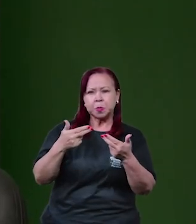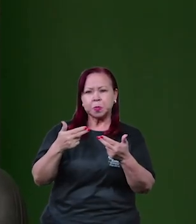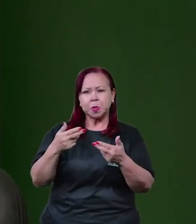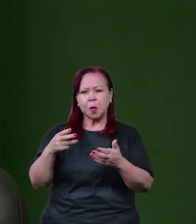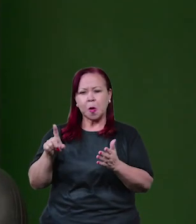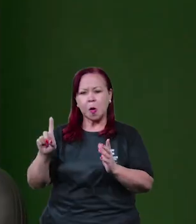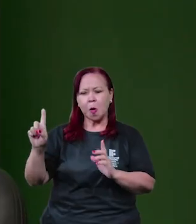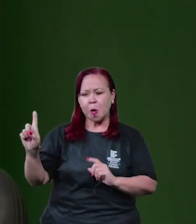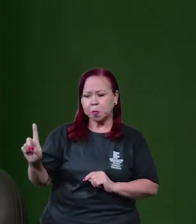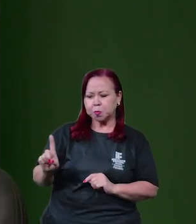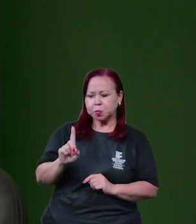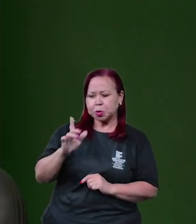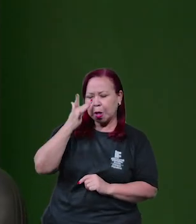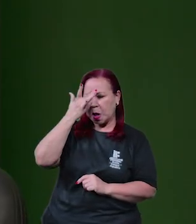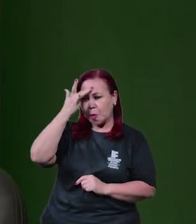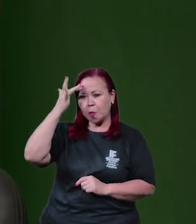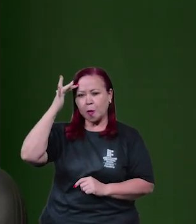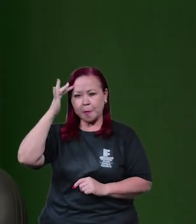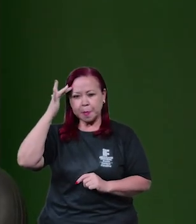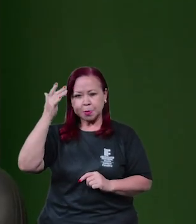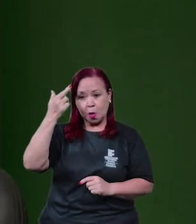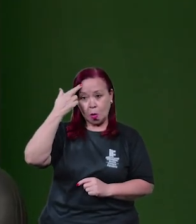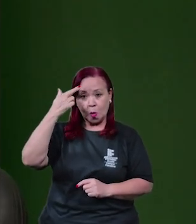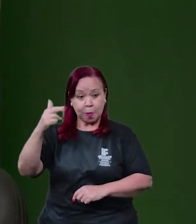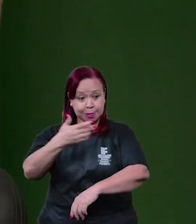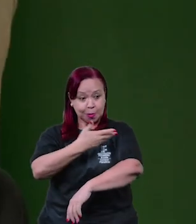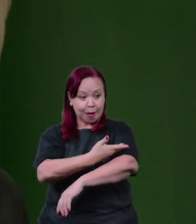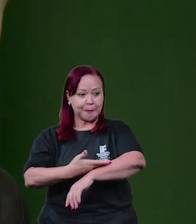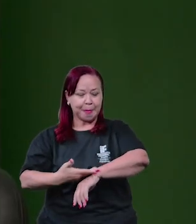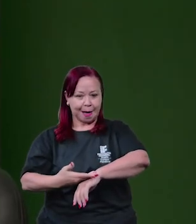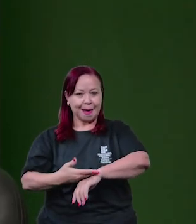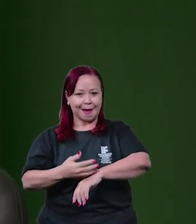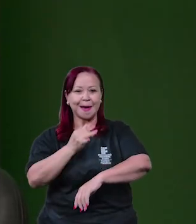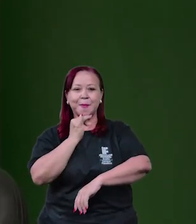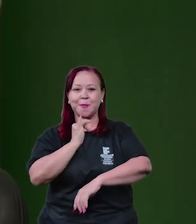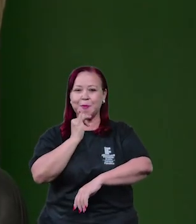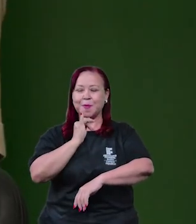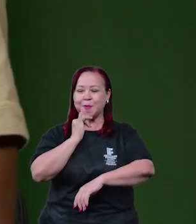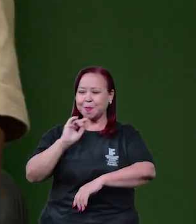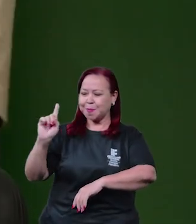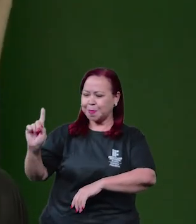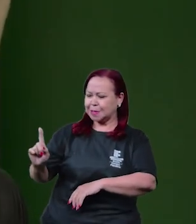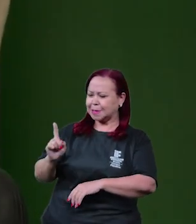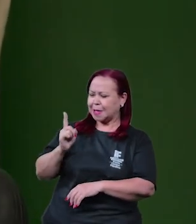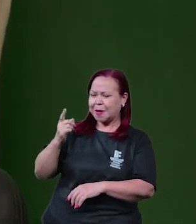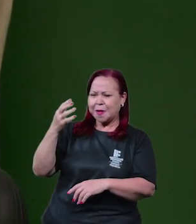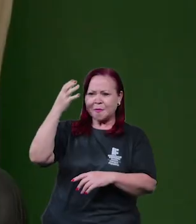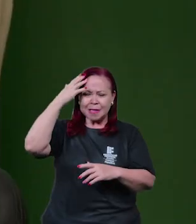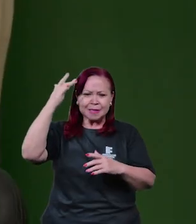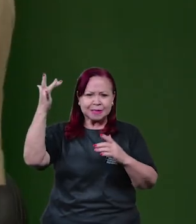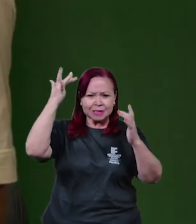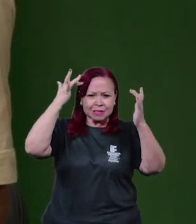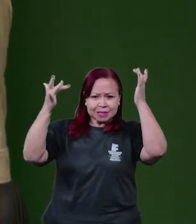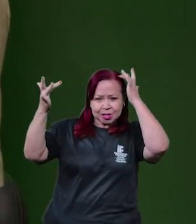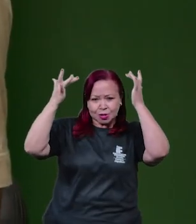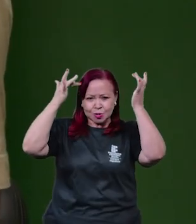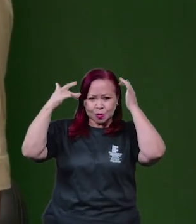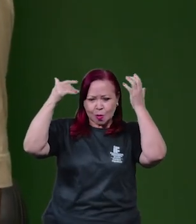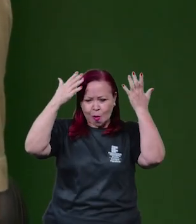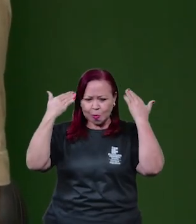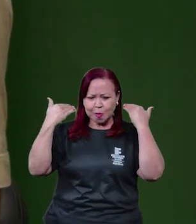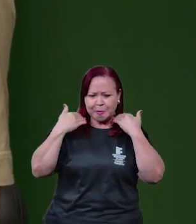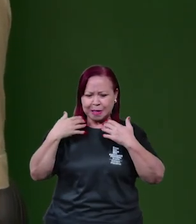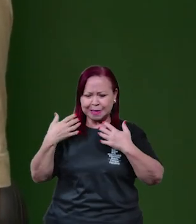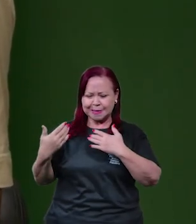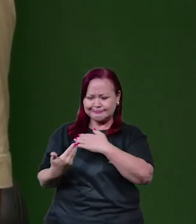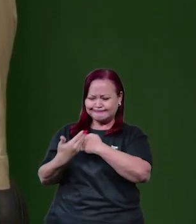uma pessoa, geralmente uma senhora branca, me perdoe aí, e vem e pega no cabelo assim, e a gente se sente